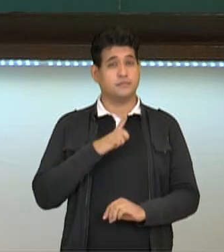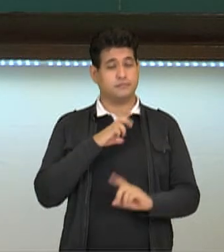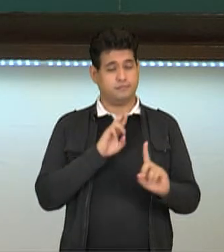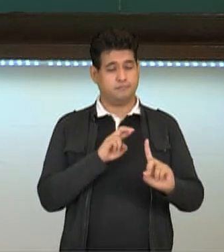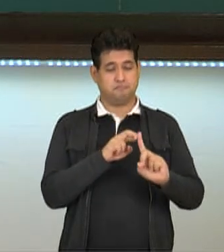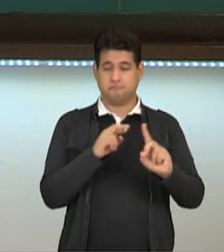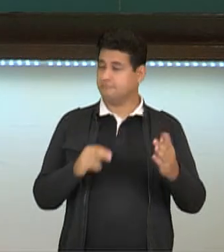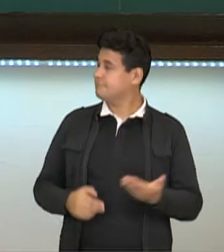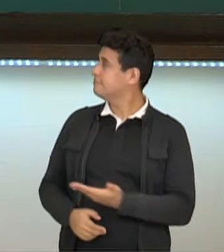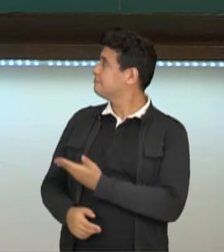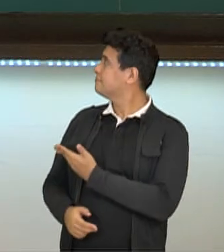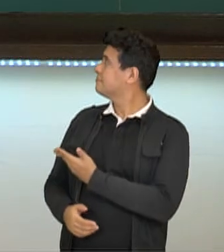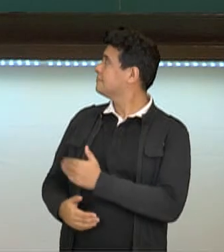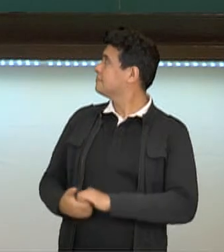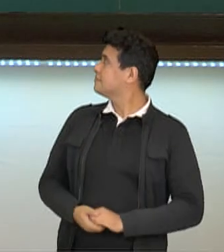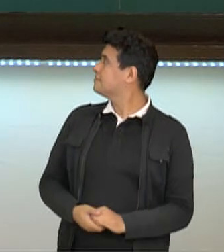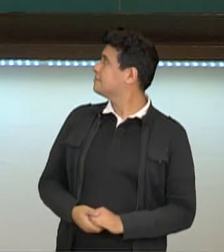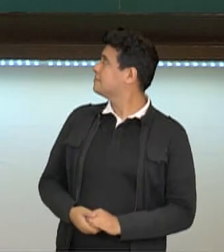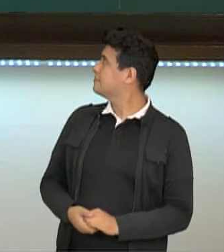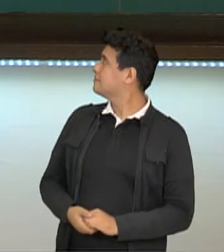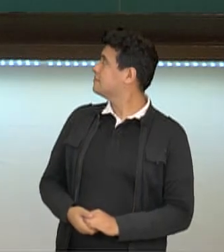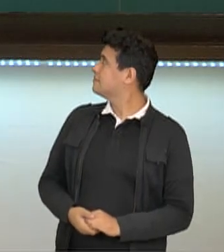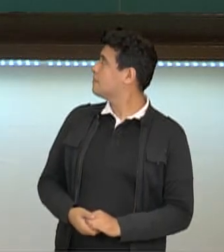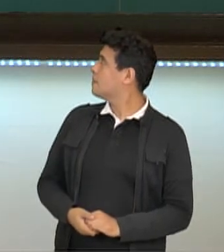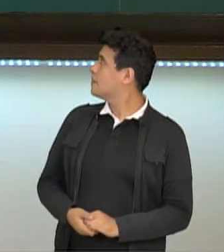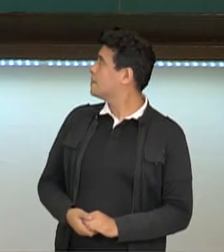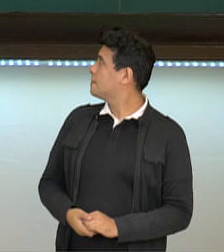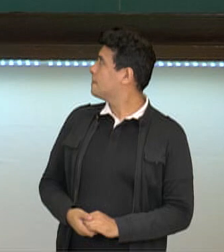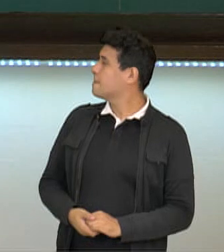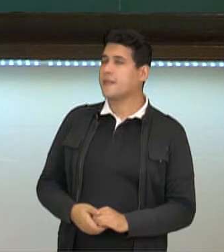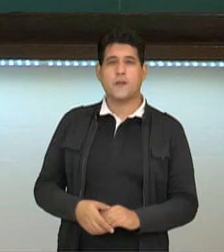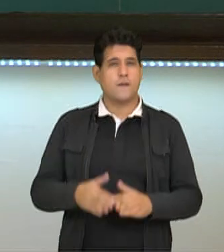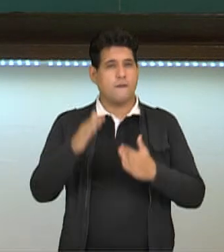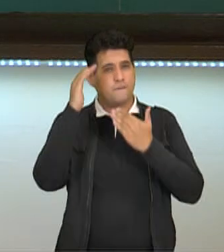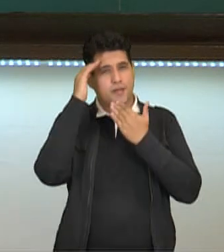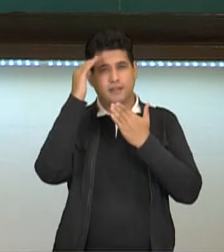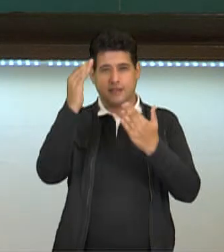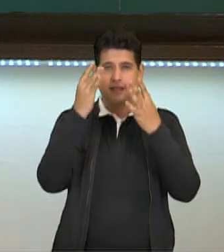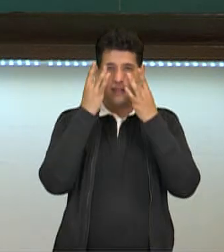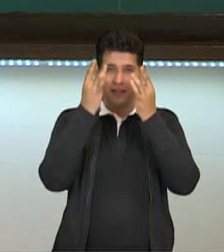as referências. E muito obrigada pela